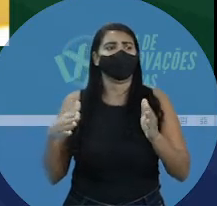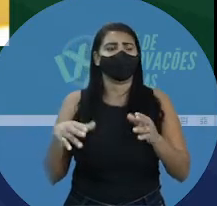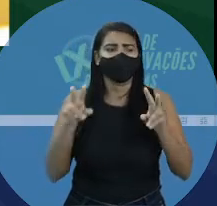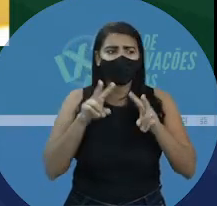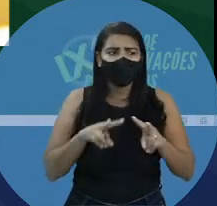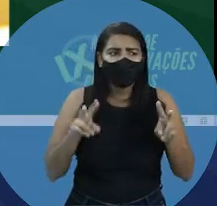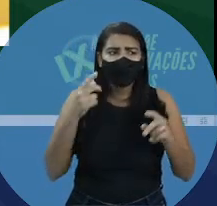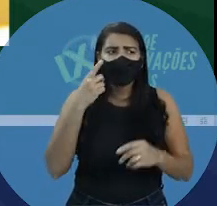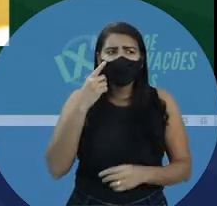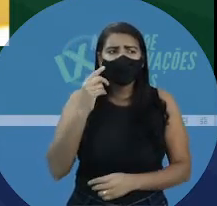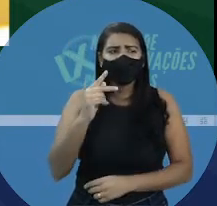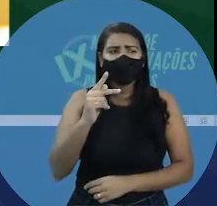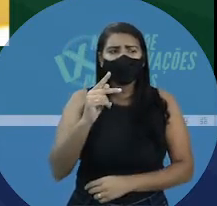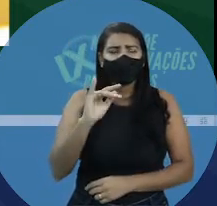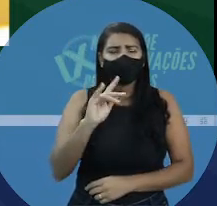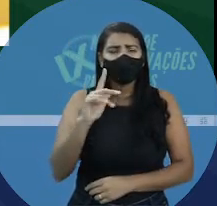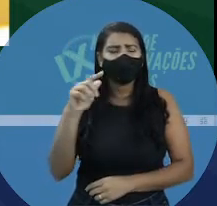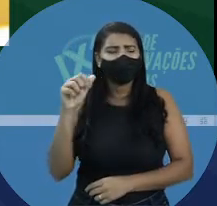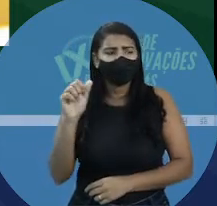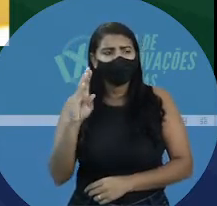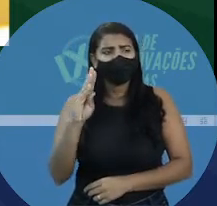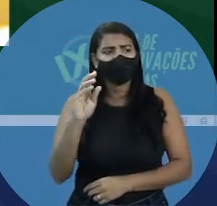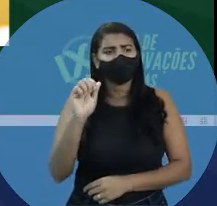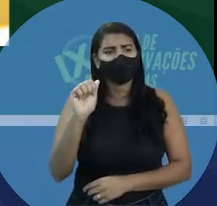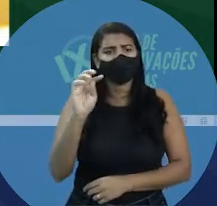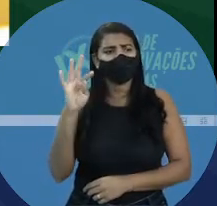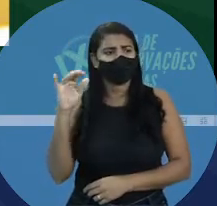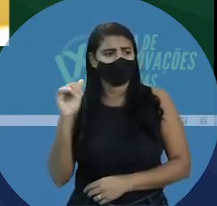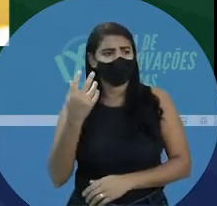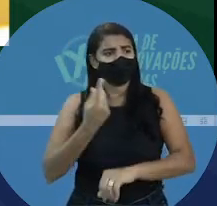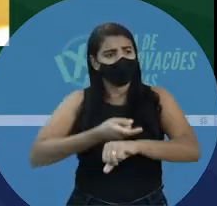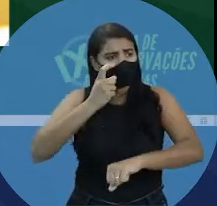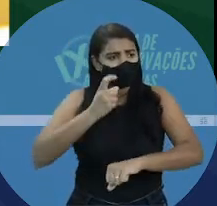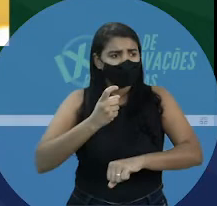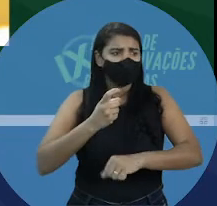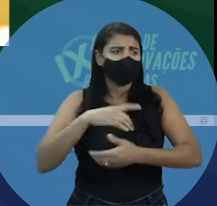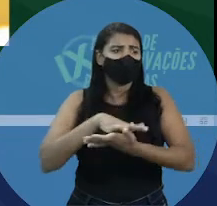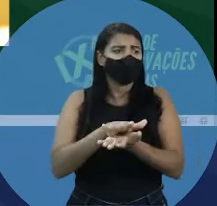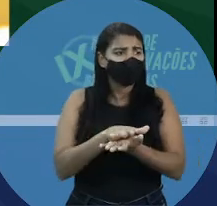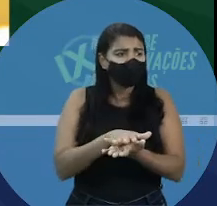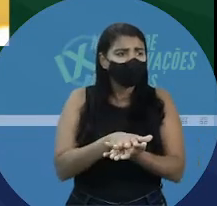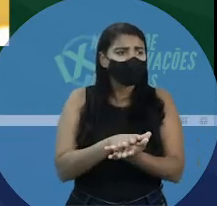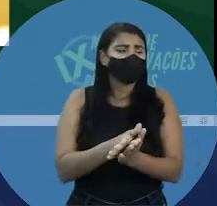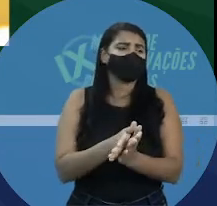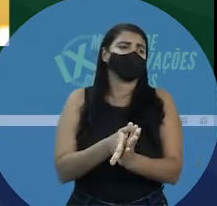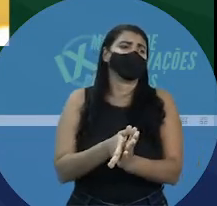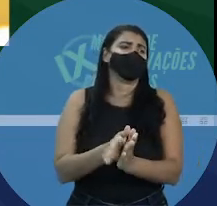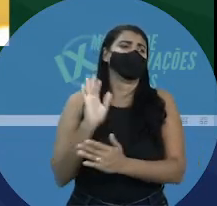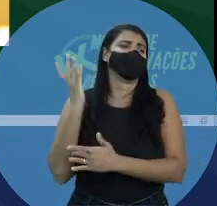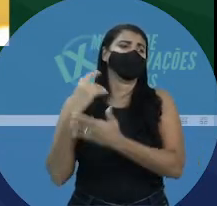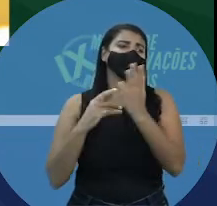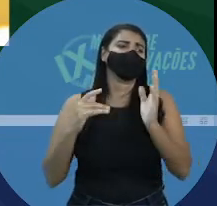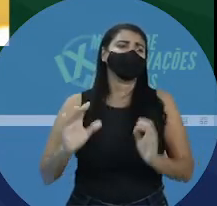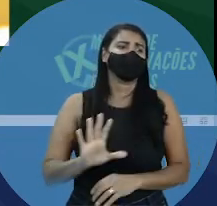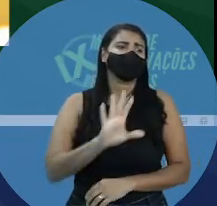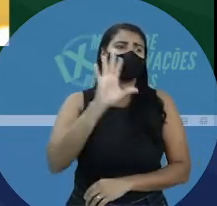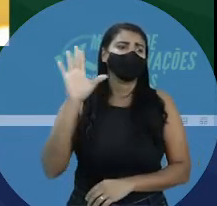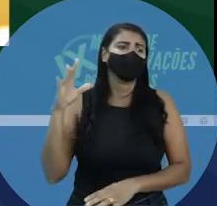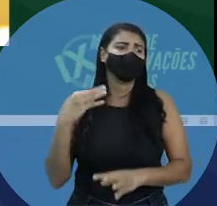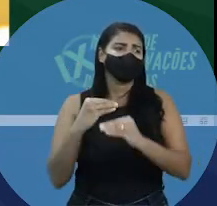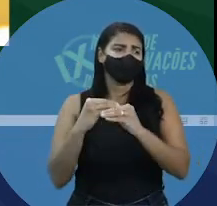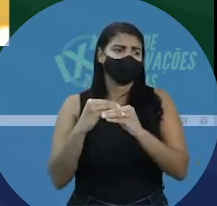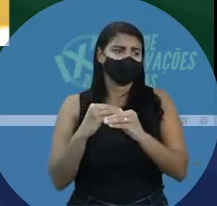as pilhas e baterias, elas realmente causam um impacto no solo e no meio ambiente em geral. Então, a gente fez